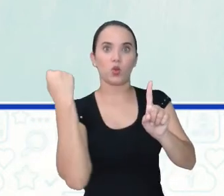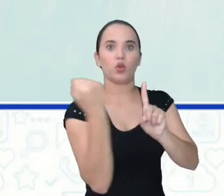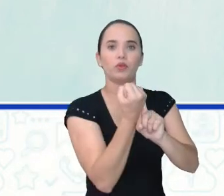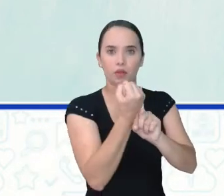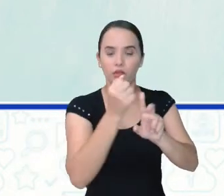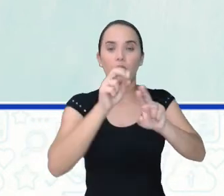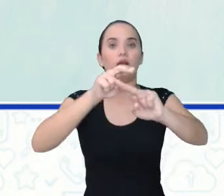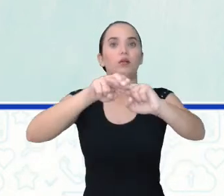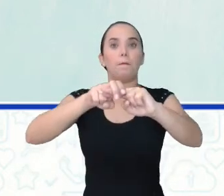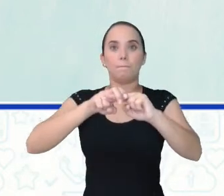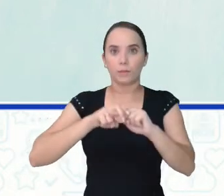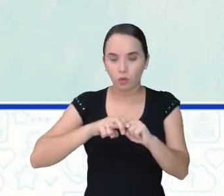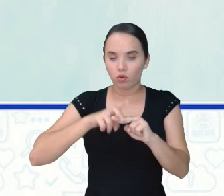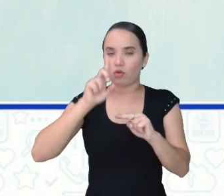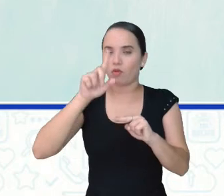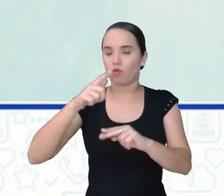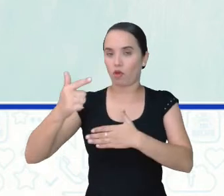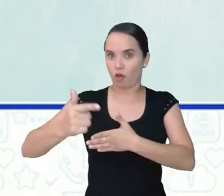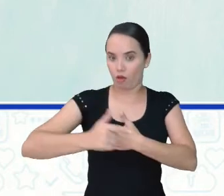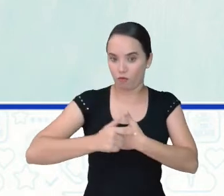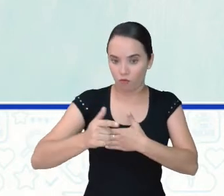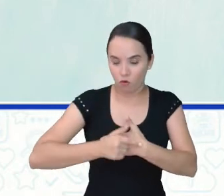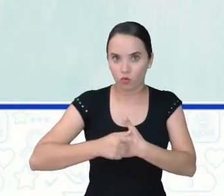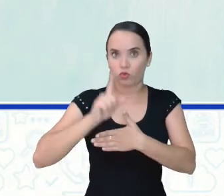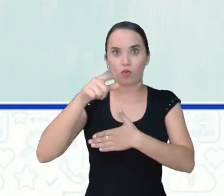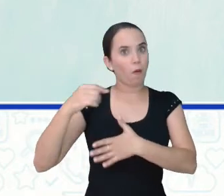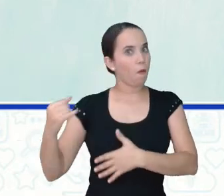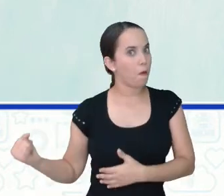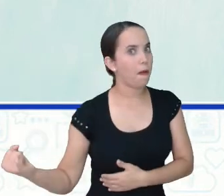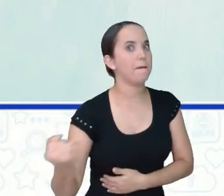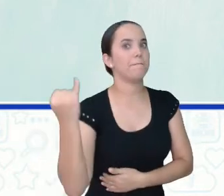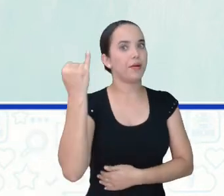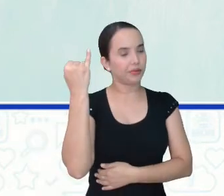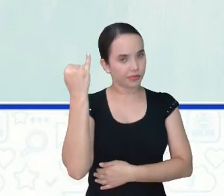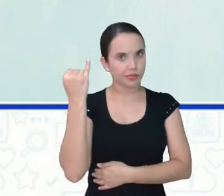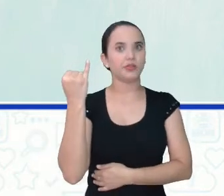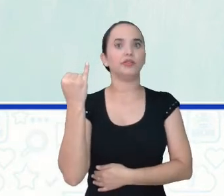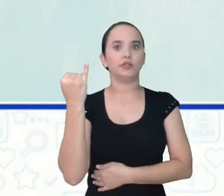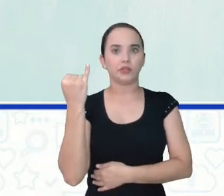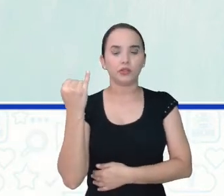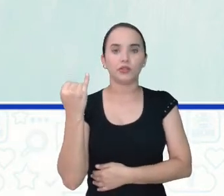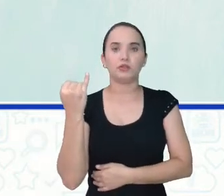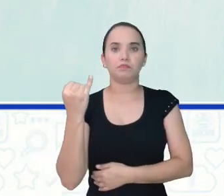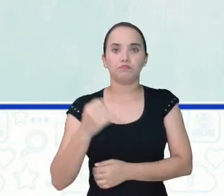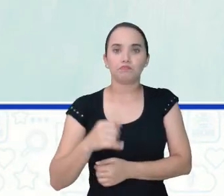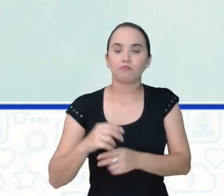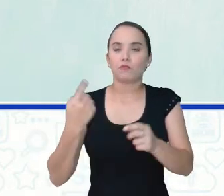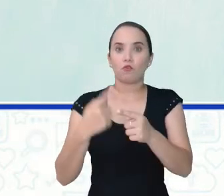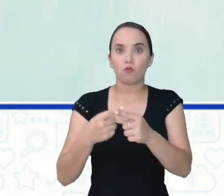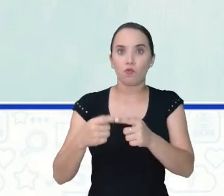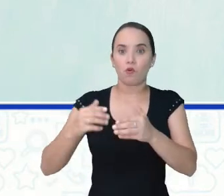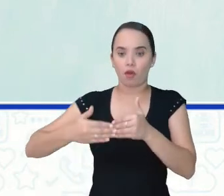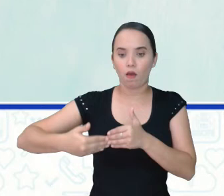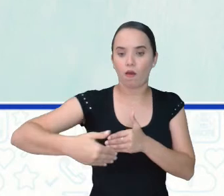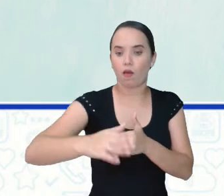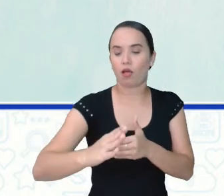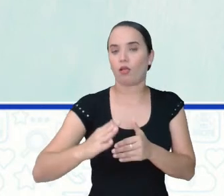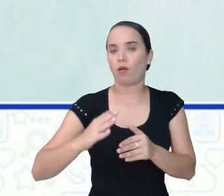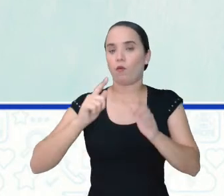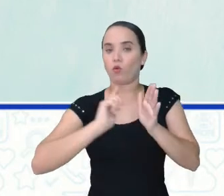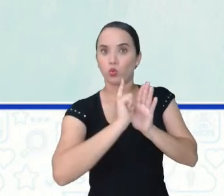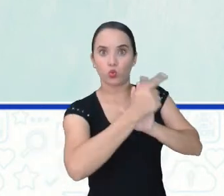função social da notícia é muito importante, pois é a partir do gênero